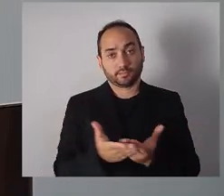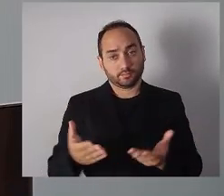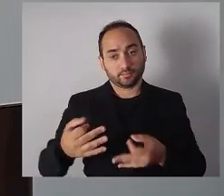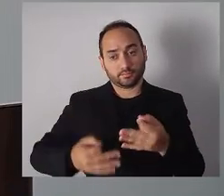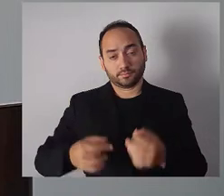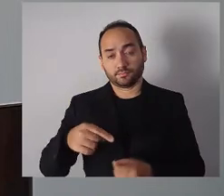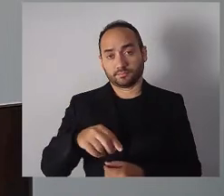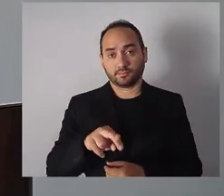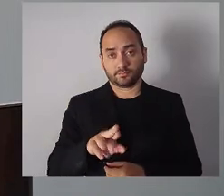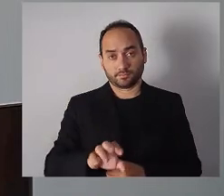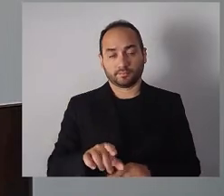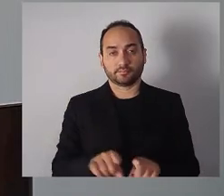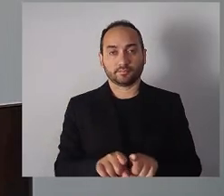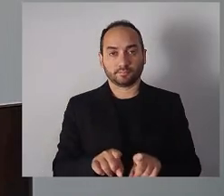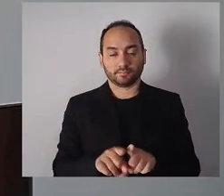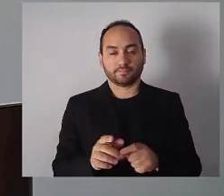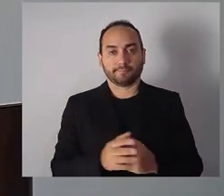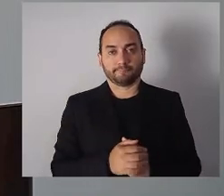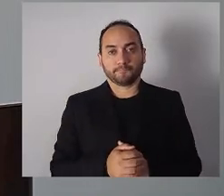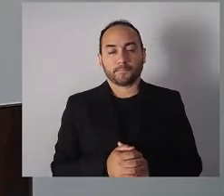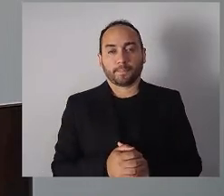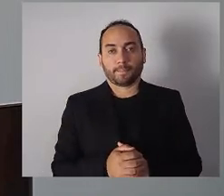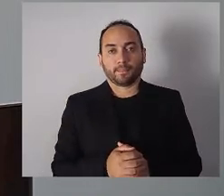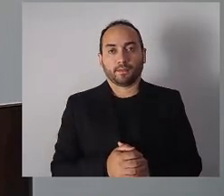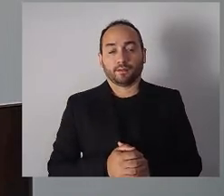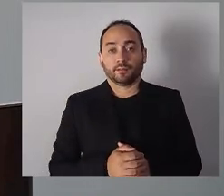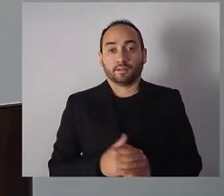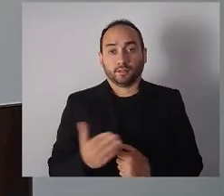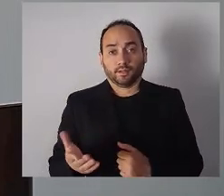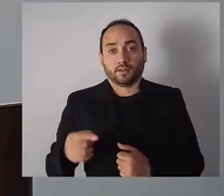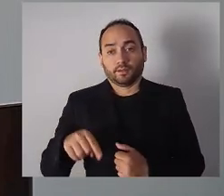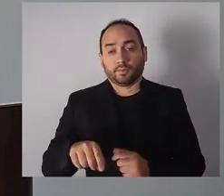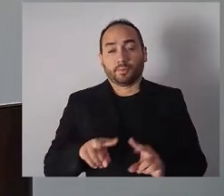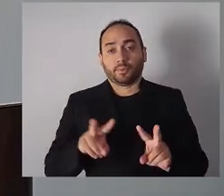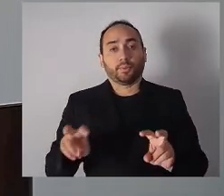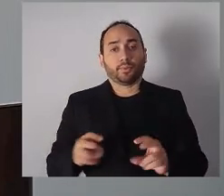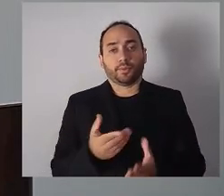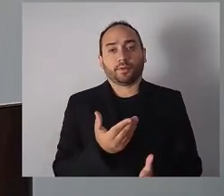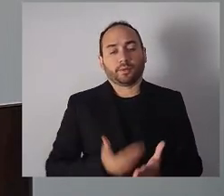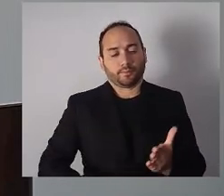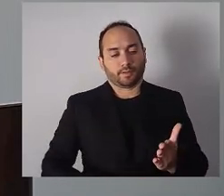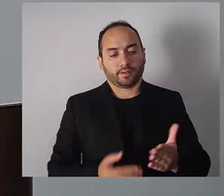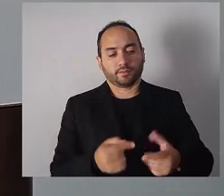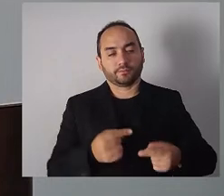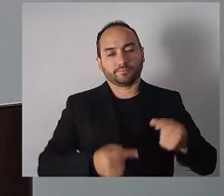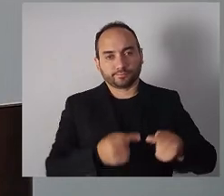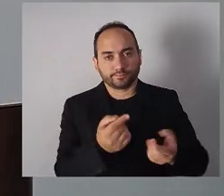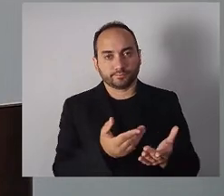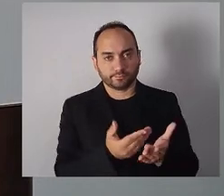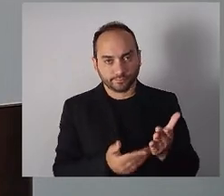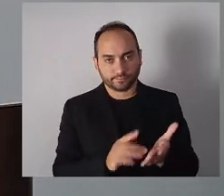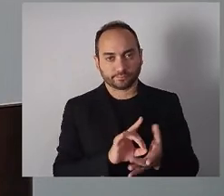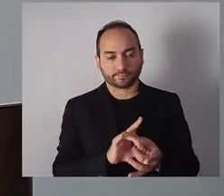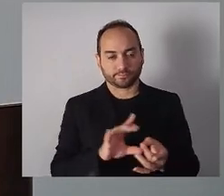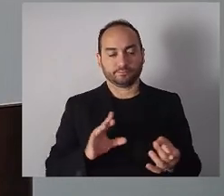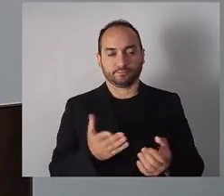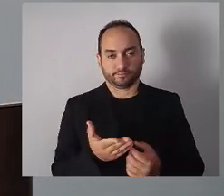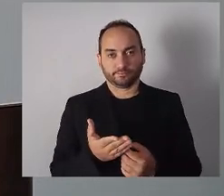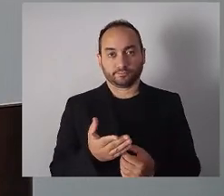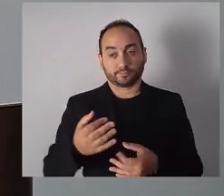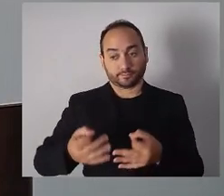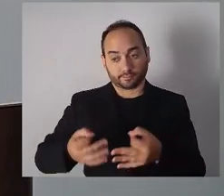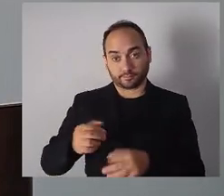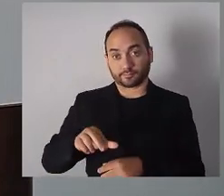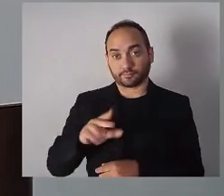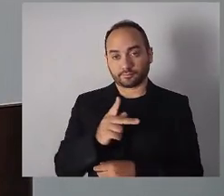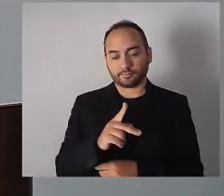nessa corte. Pois bem, essa ação de perda de mandato eletivo, ajuizada pelo